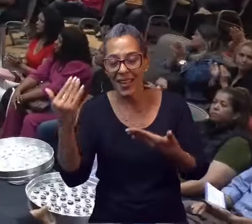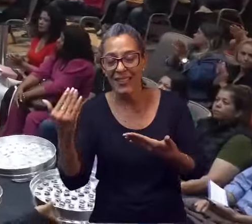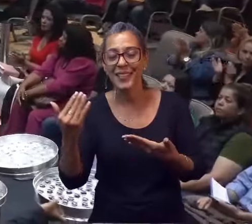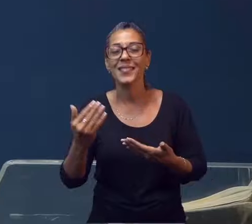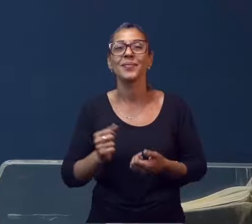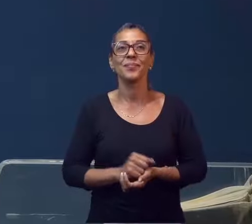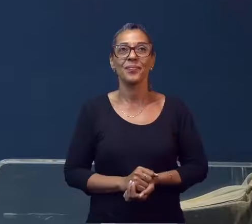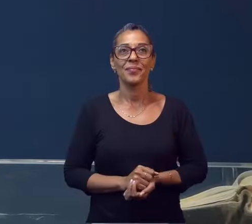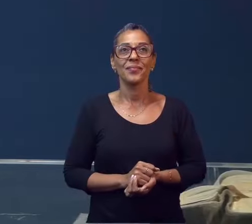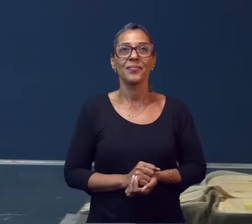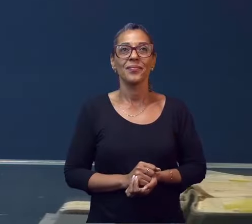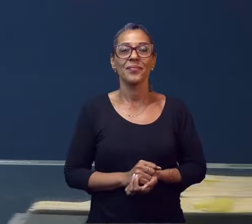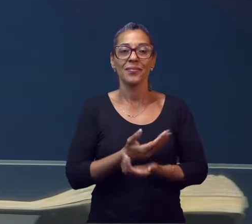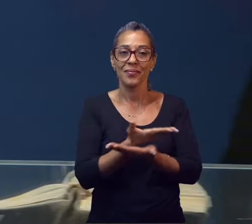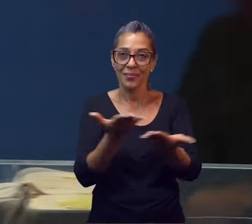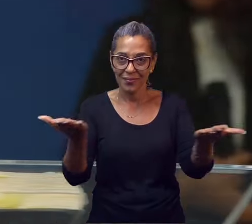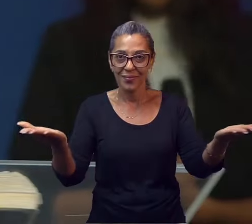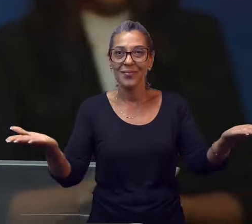pode ser